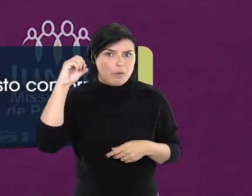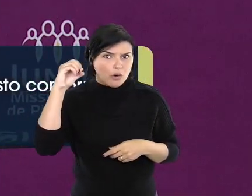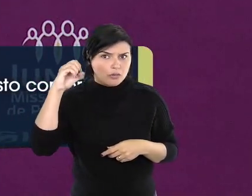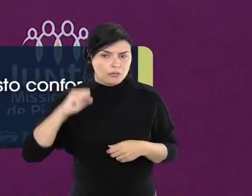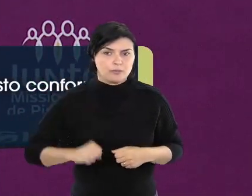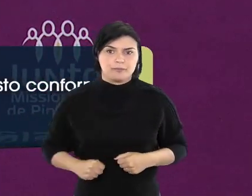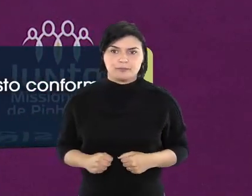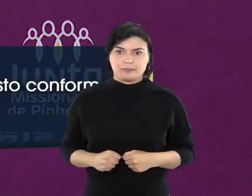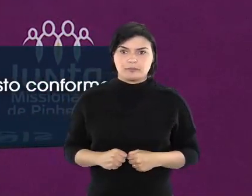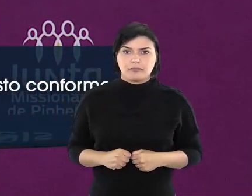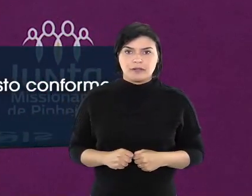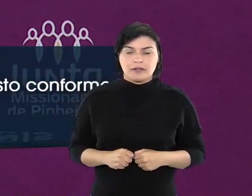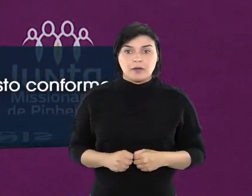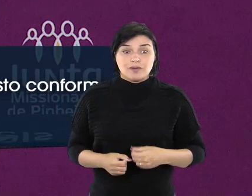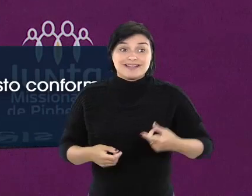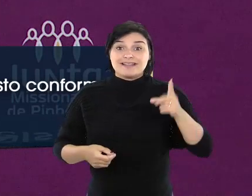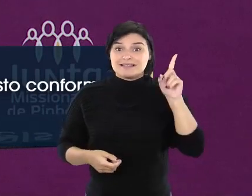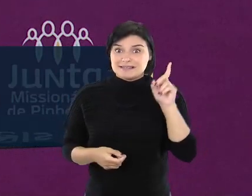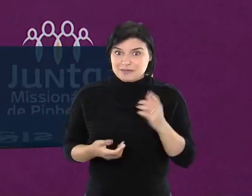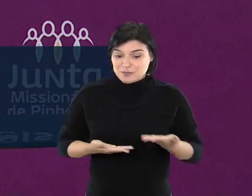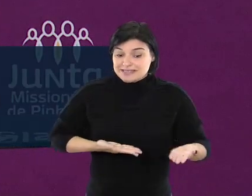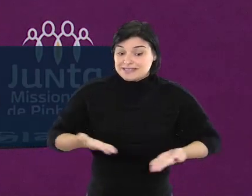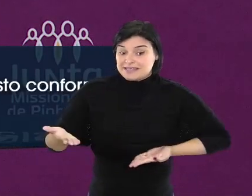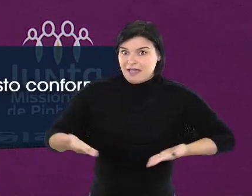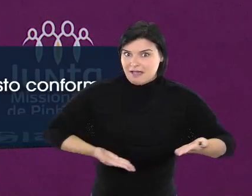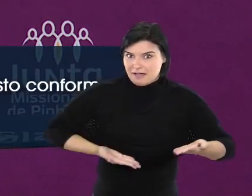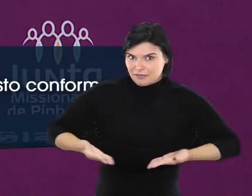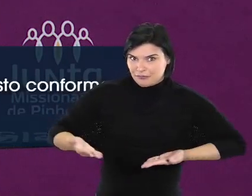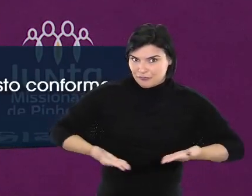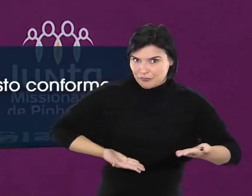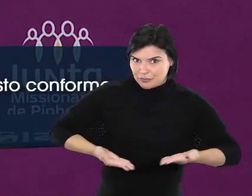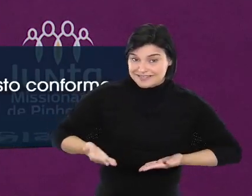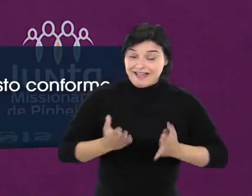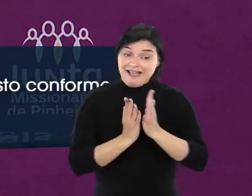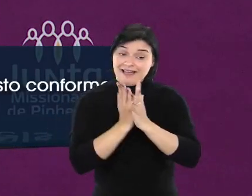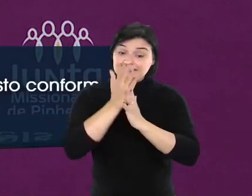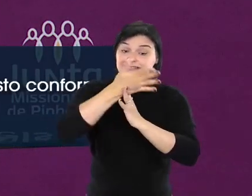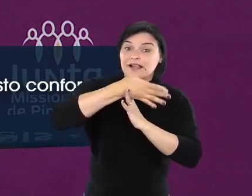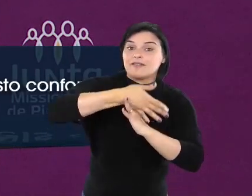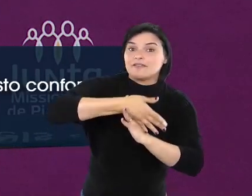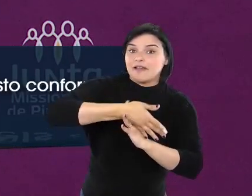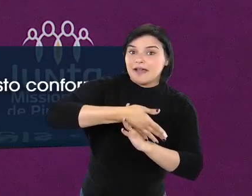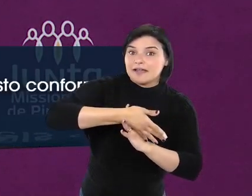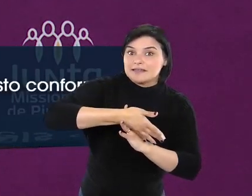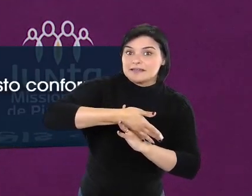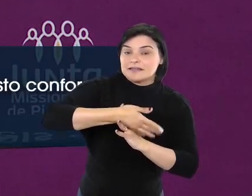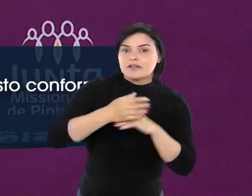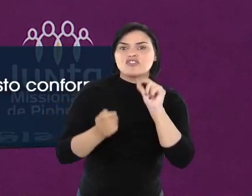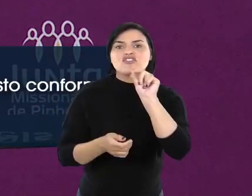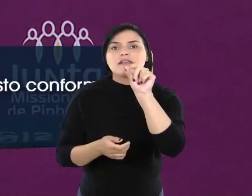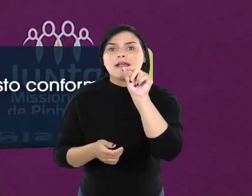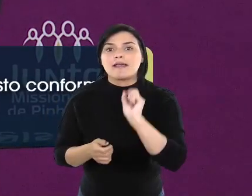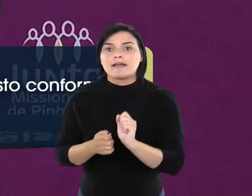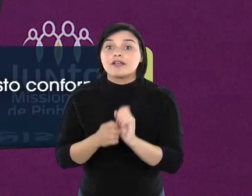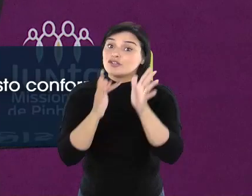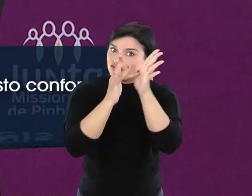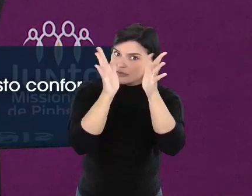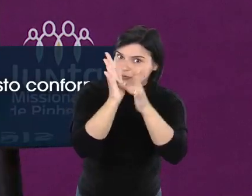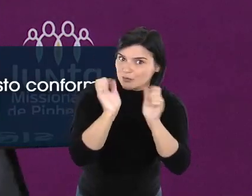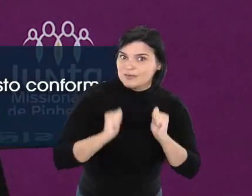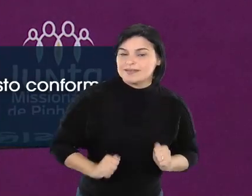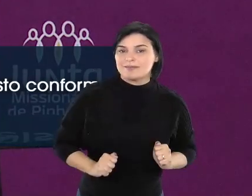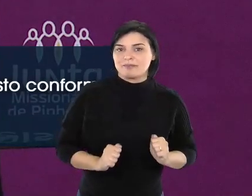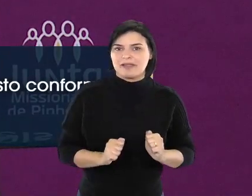responde servos por meio de quem crestes então grife na sua Bíblia